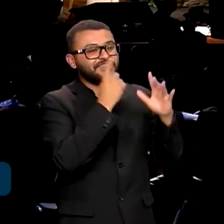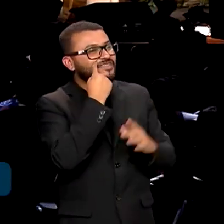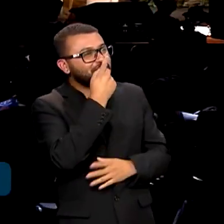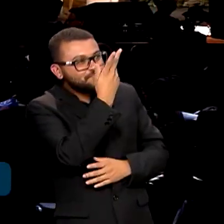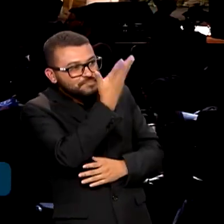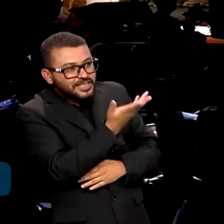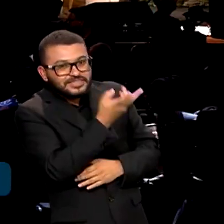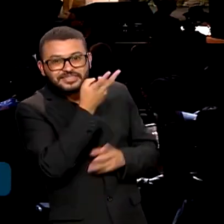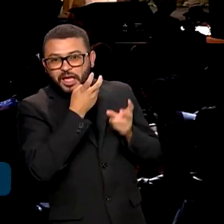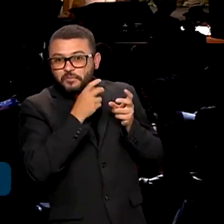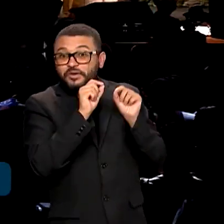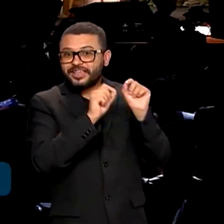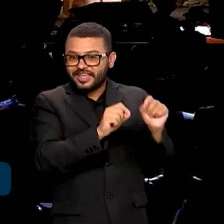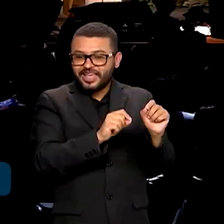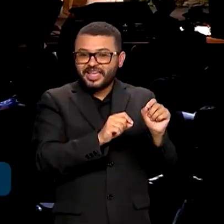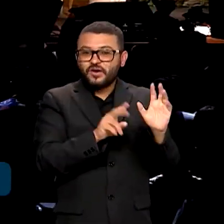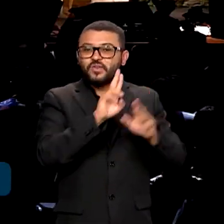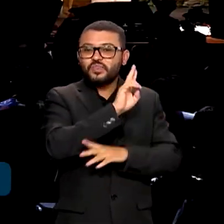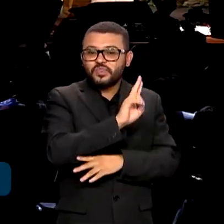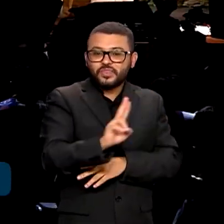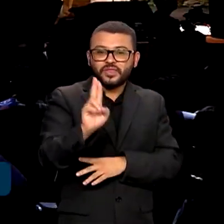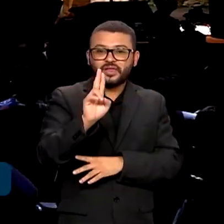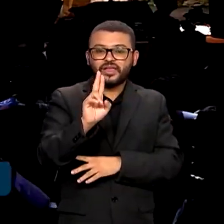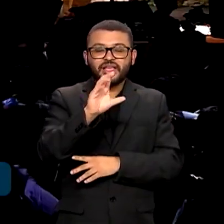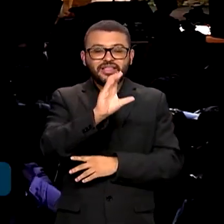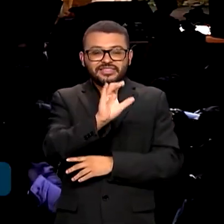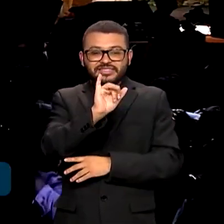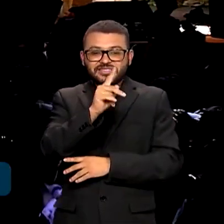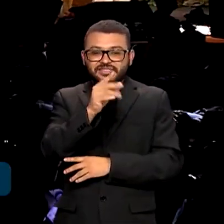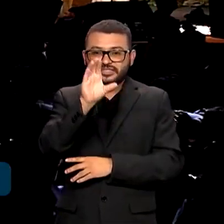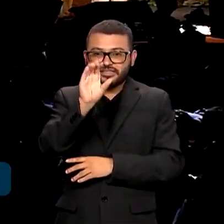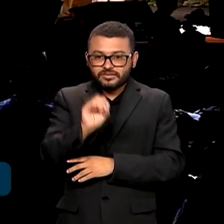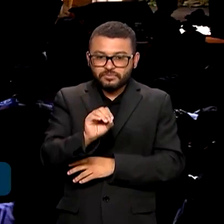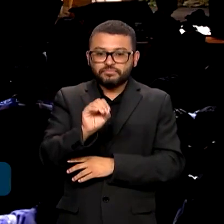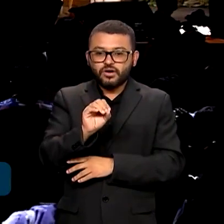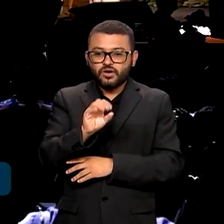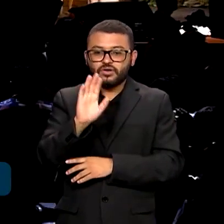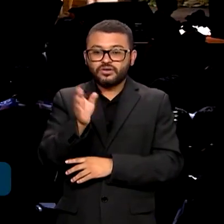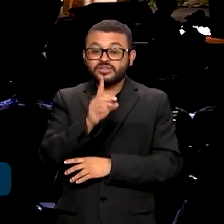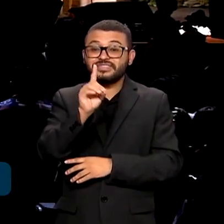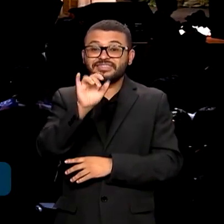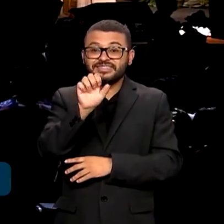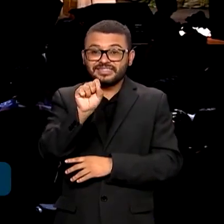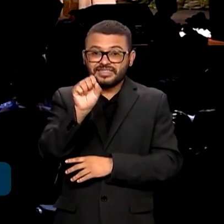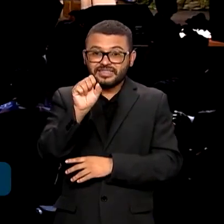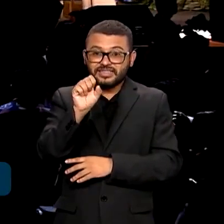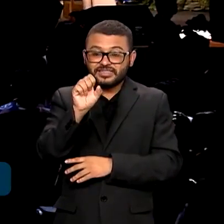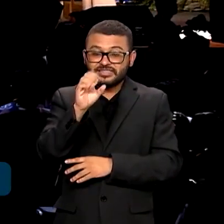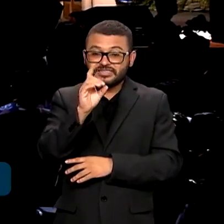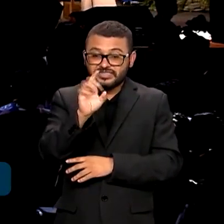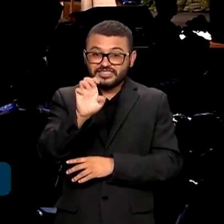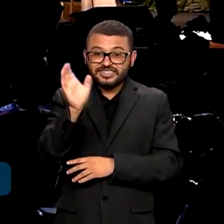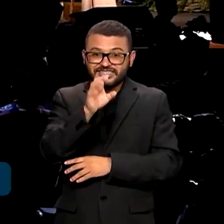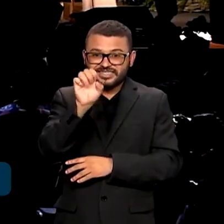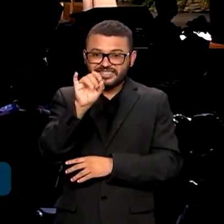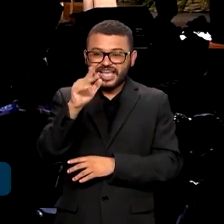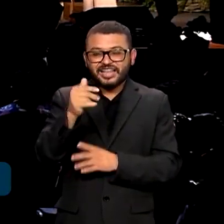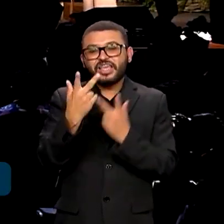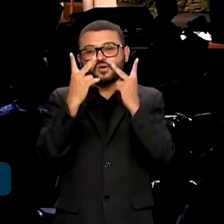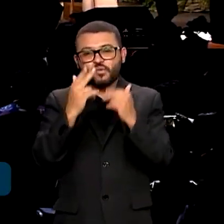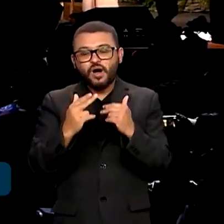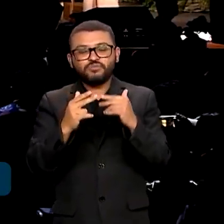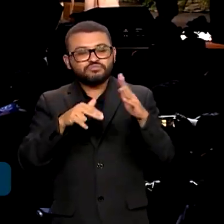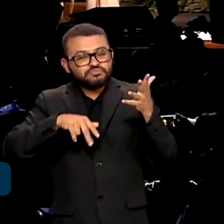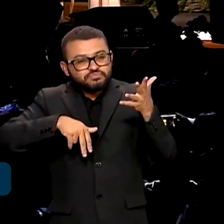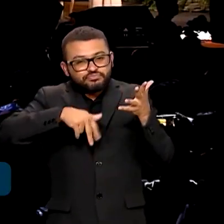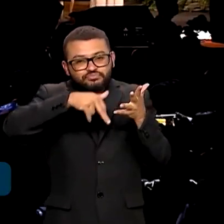enrugadinho? Aquilo se chama cipó de escada. Que seja uma escada para o futuro, que